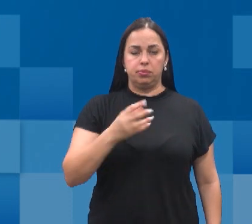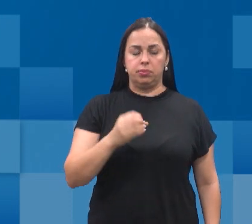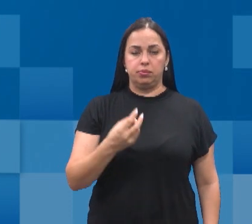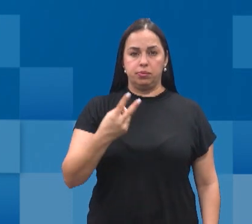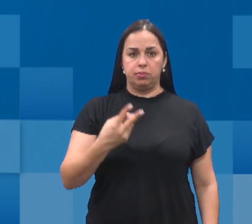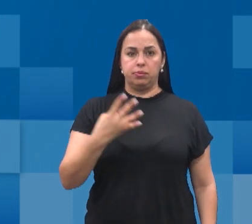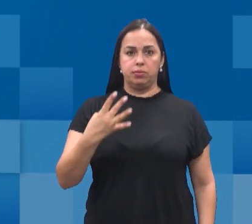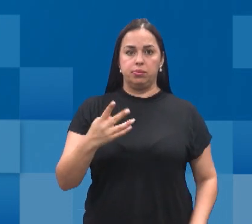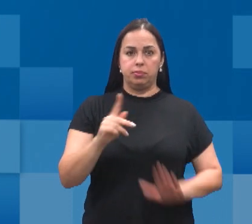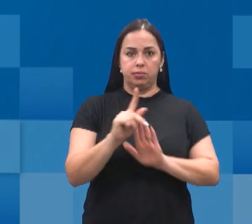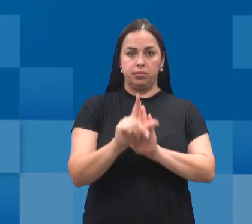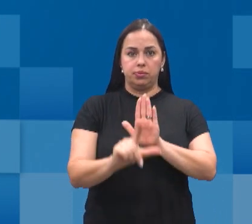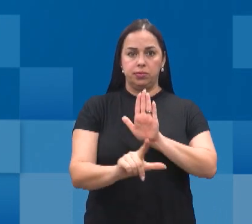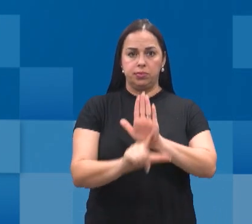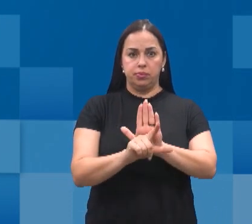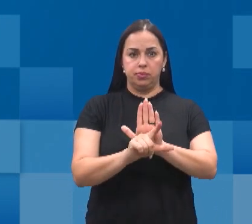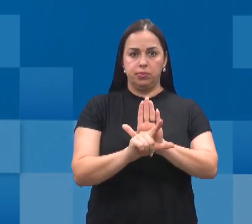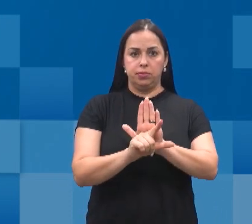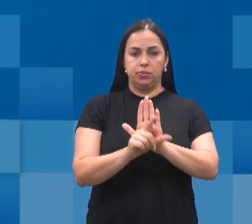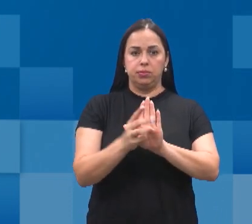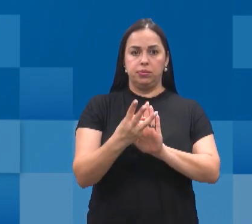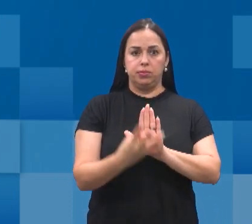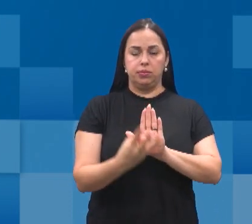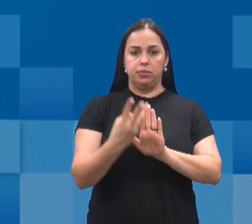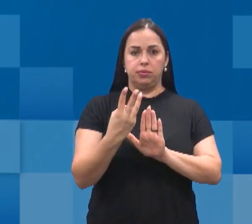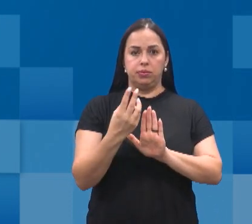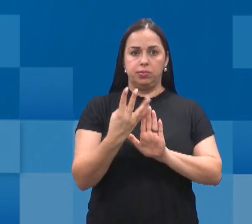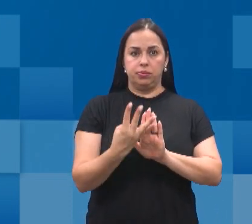13.804/2024, projeto de lei número